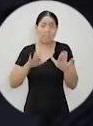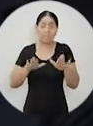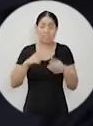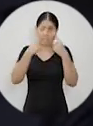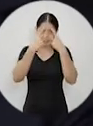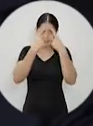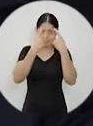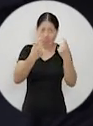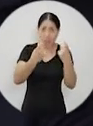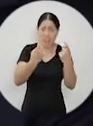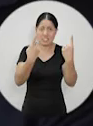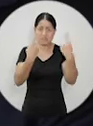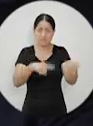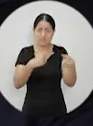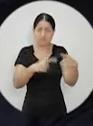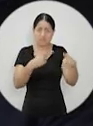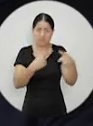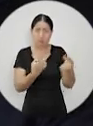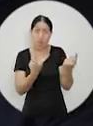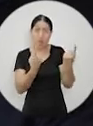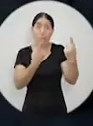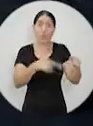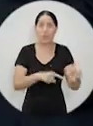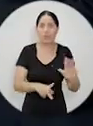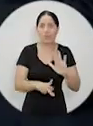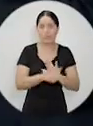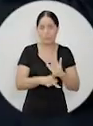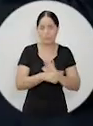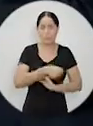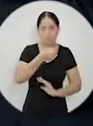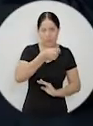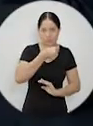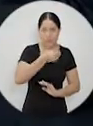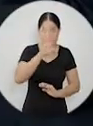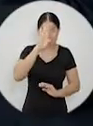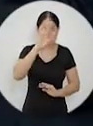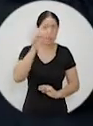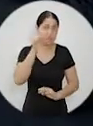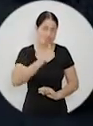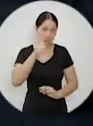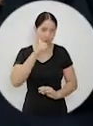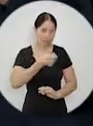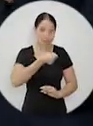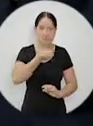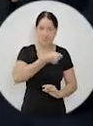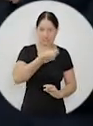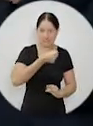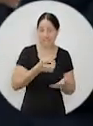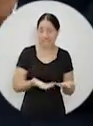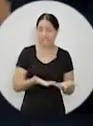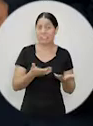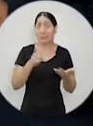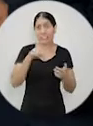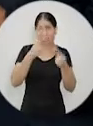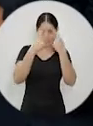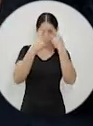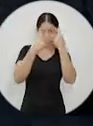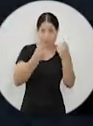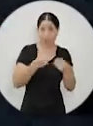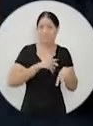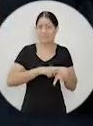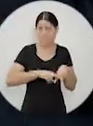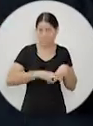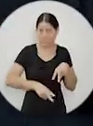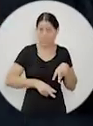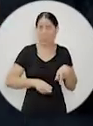tem se voltado contra os jornalistas, preocupantemente, em especial contra as mulheres jornalistas. É uma violência também, digamos